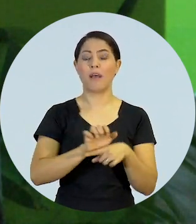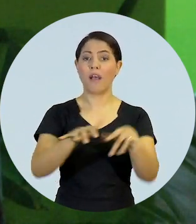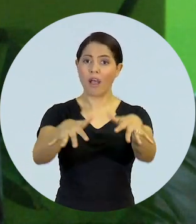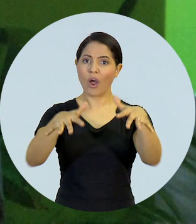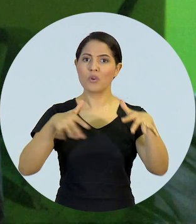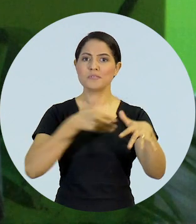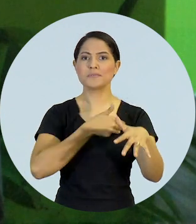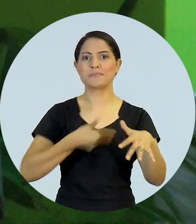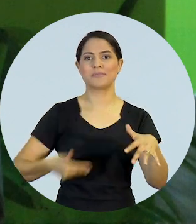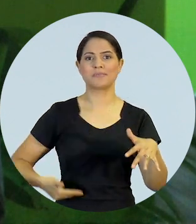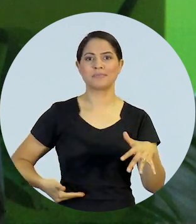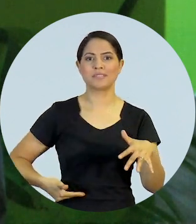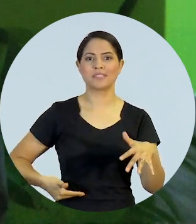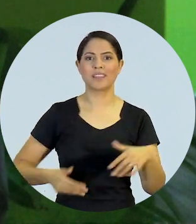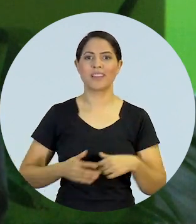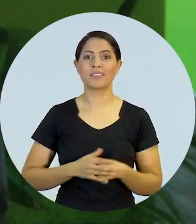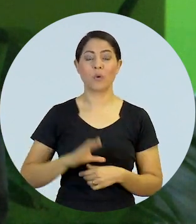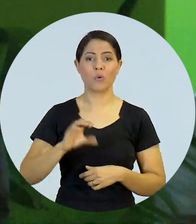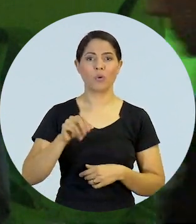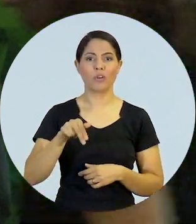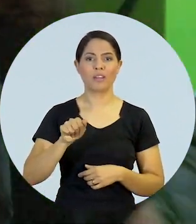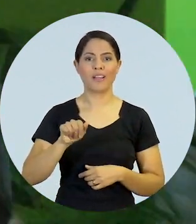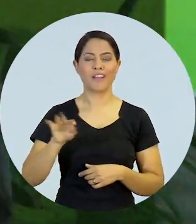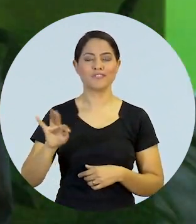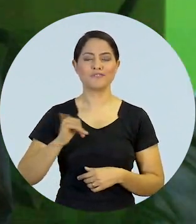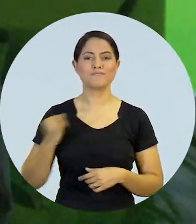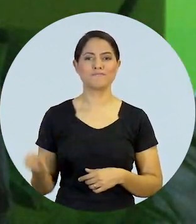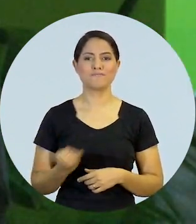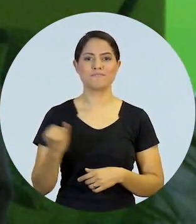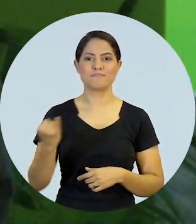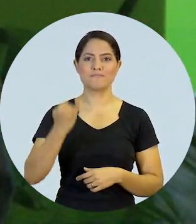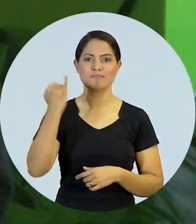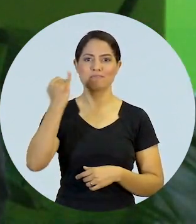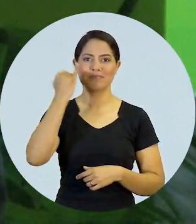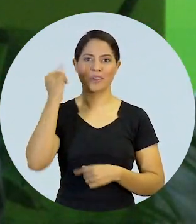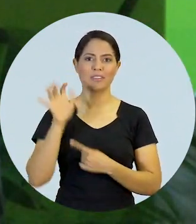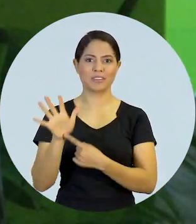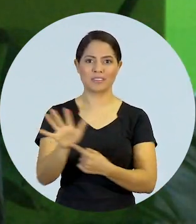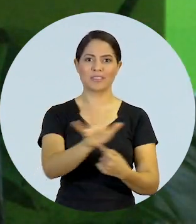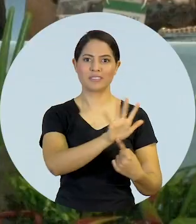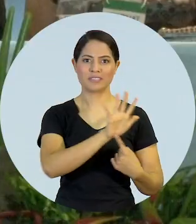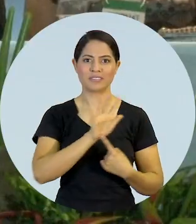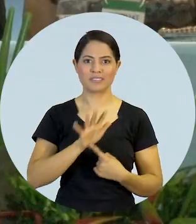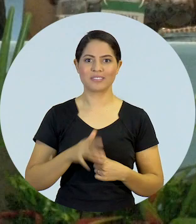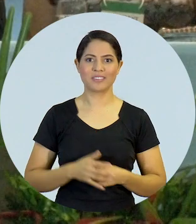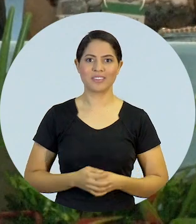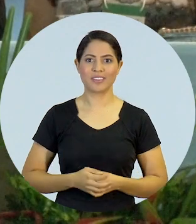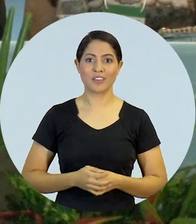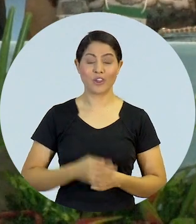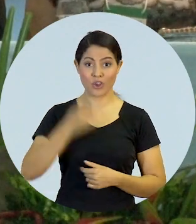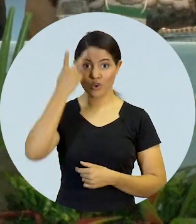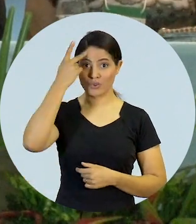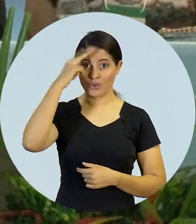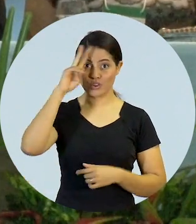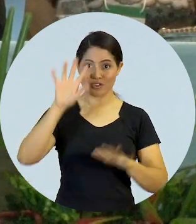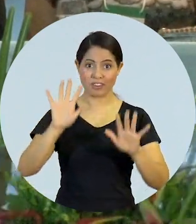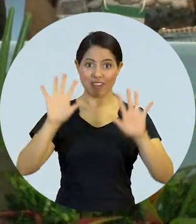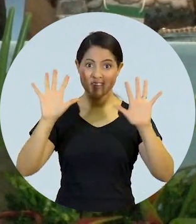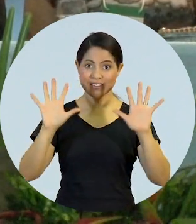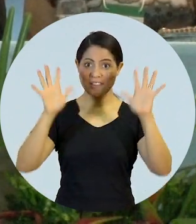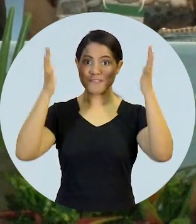E isso é que a ABRAT e a TEP se propõem a realizar o 41º CONAT. Em 2 dias de evento,